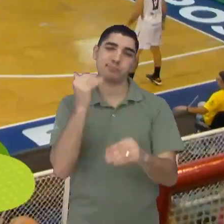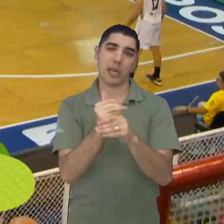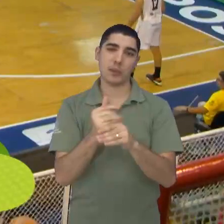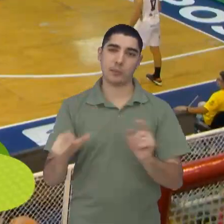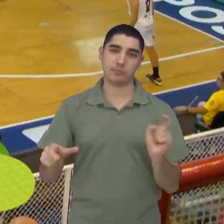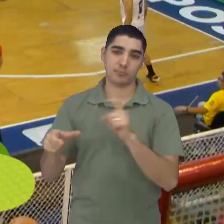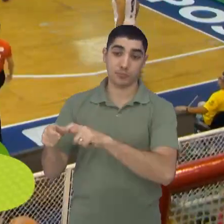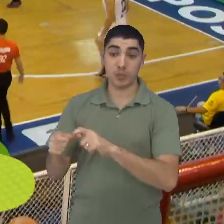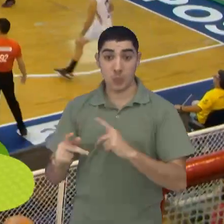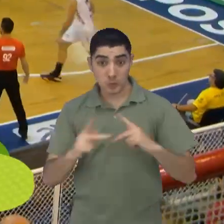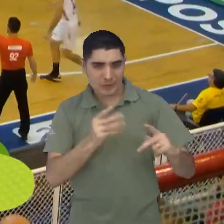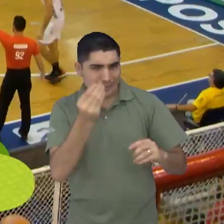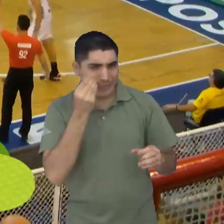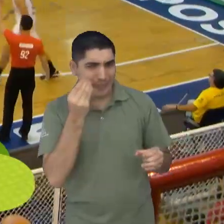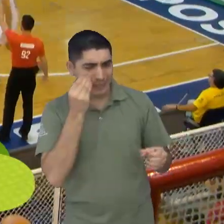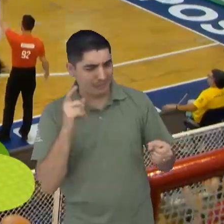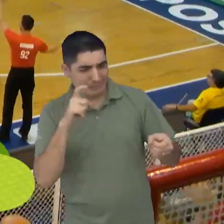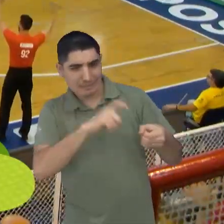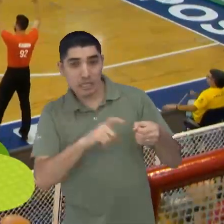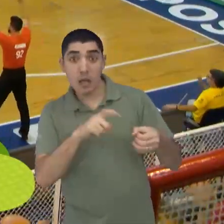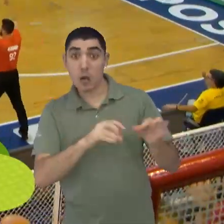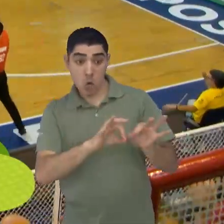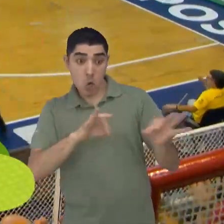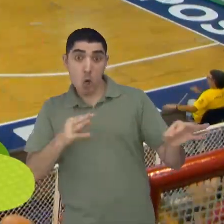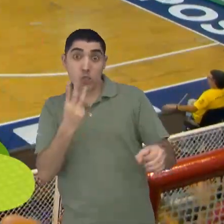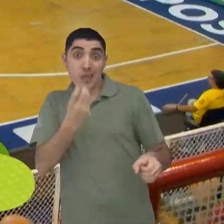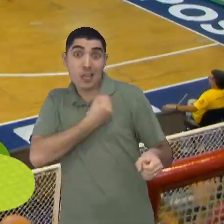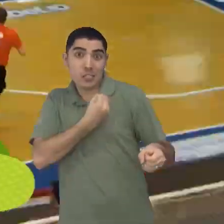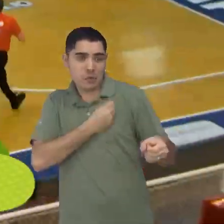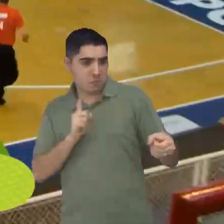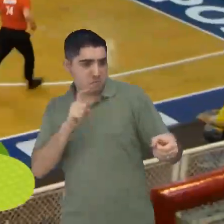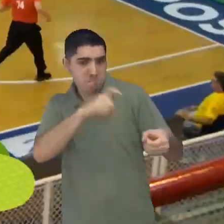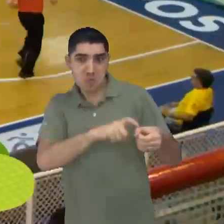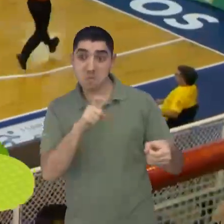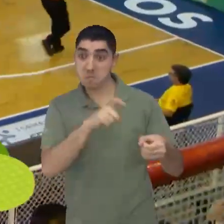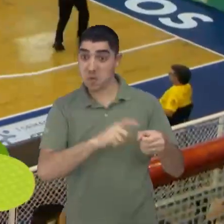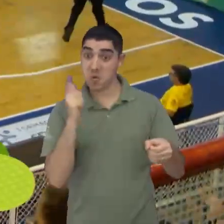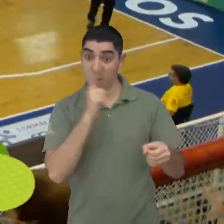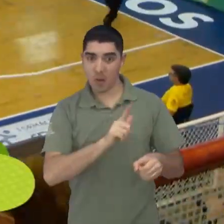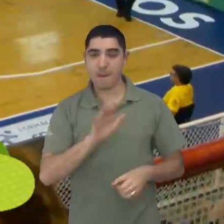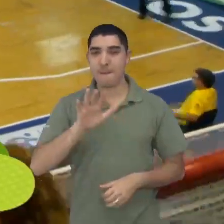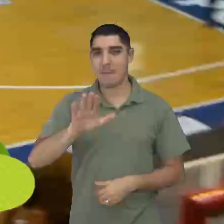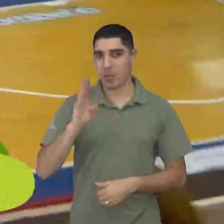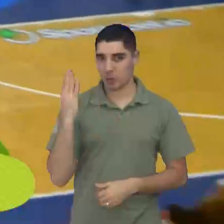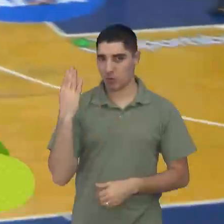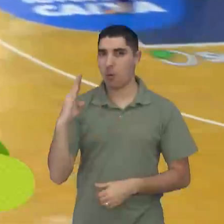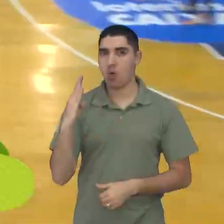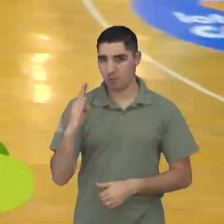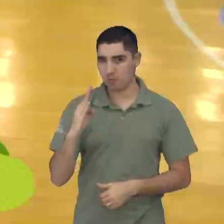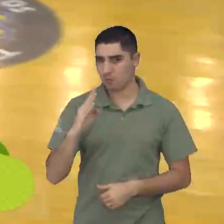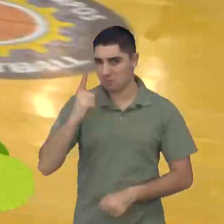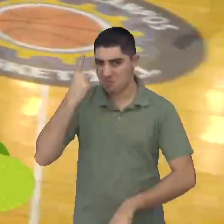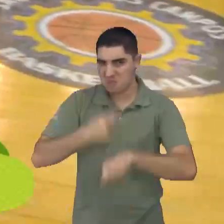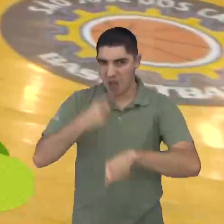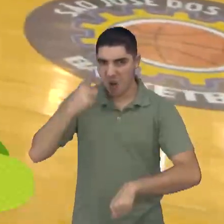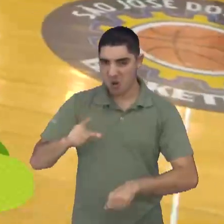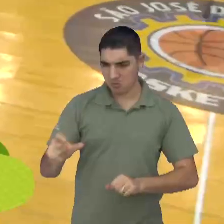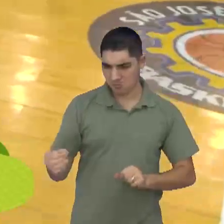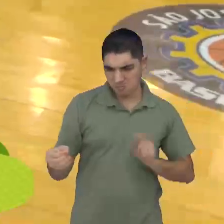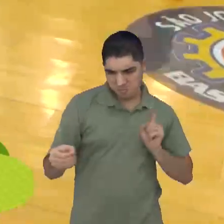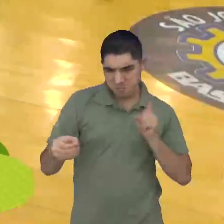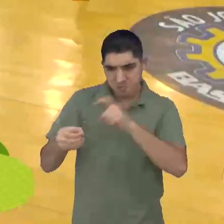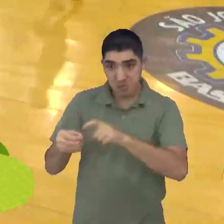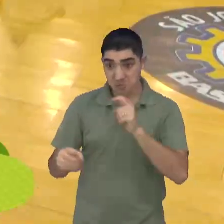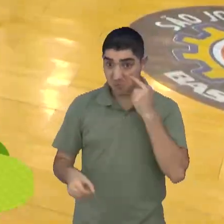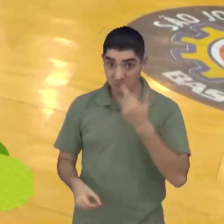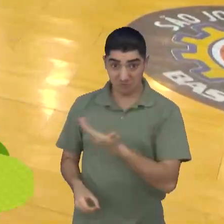ampliar a vantagem e apostava na bola de 3 de Arthur. Só que os cariocas respondiam na mesma intensidade, como